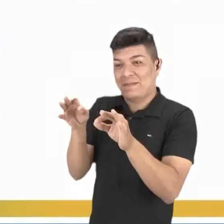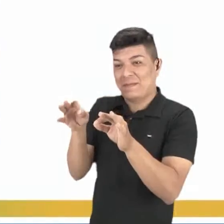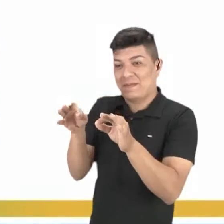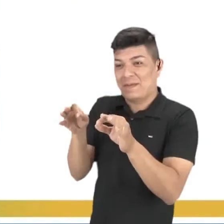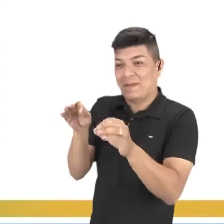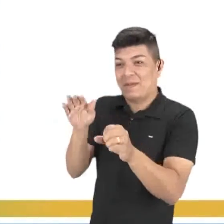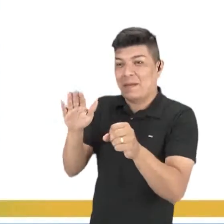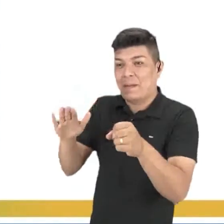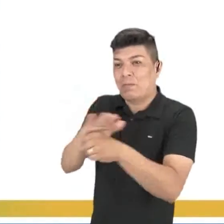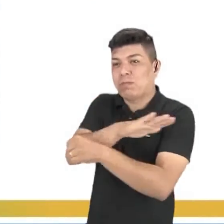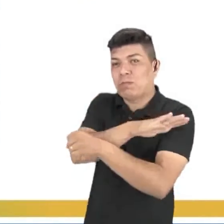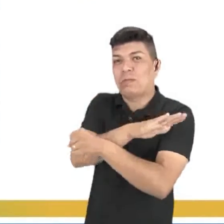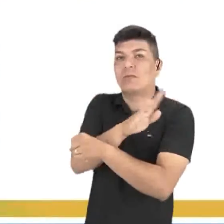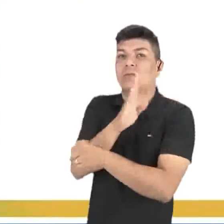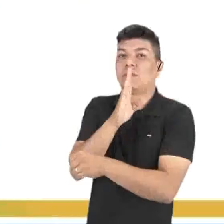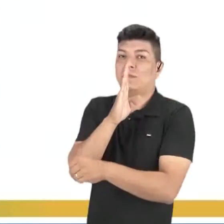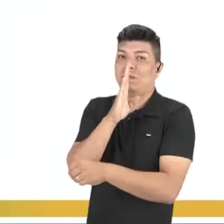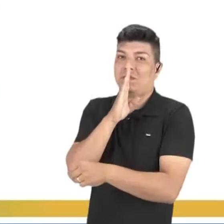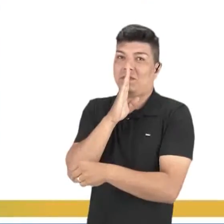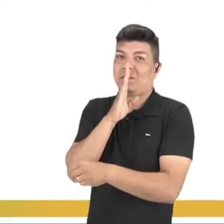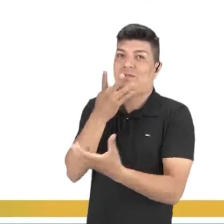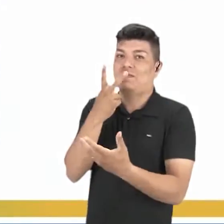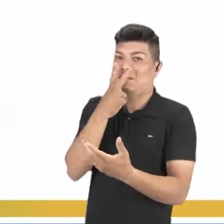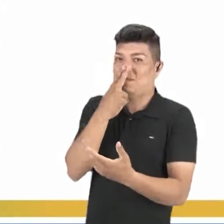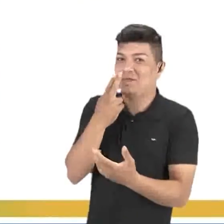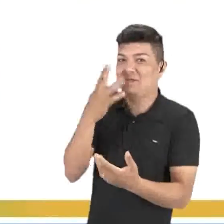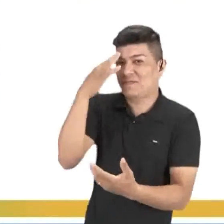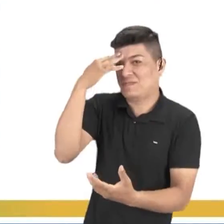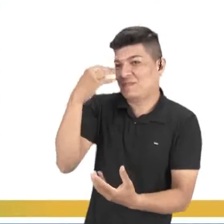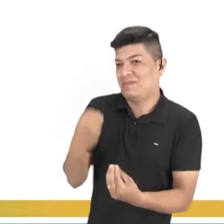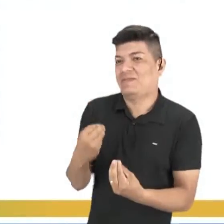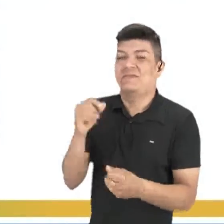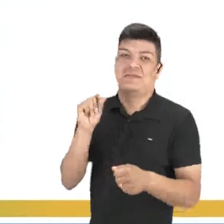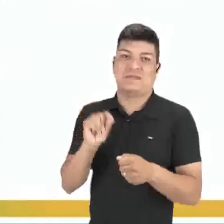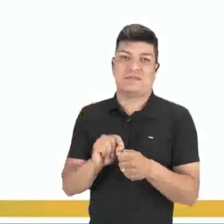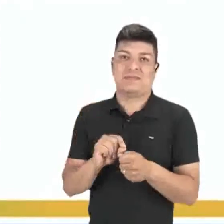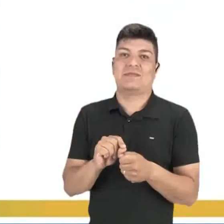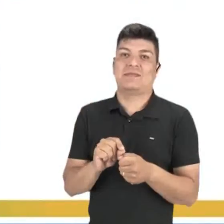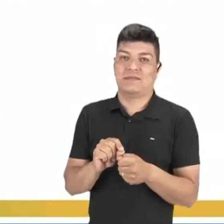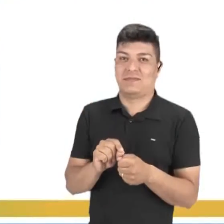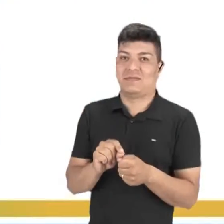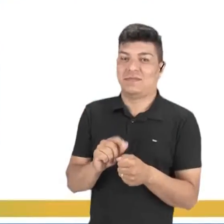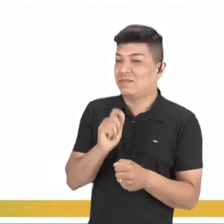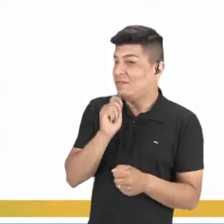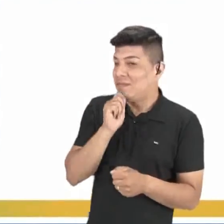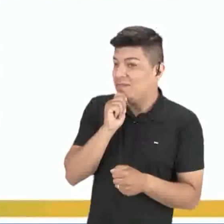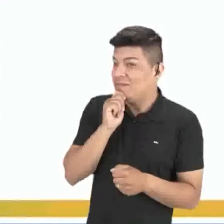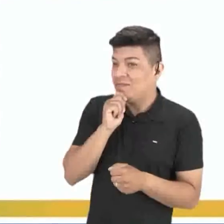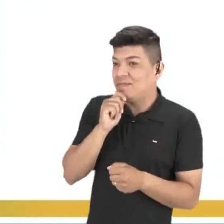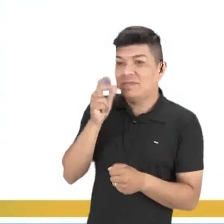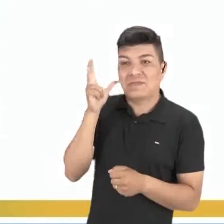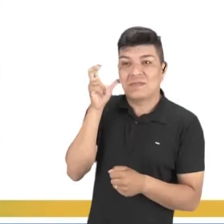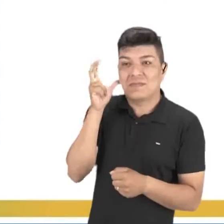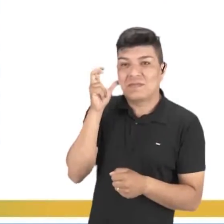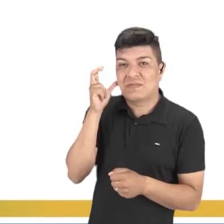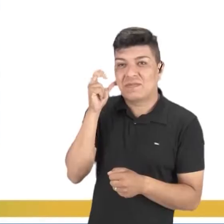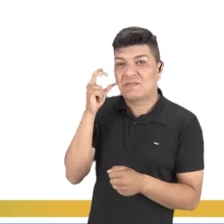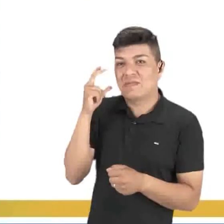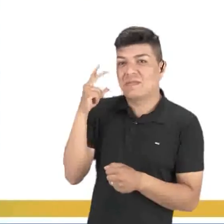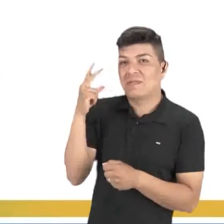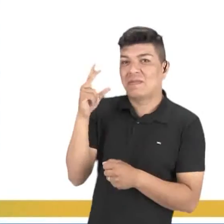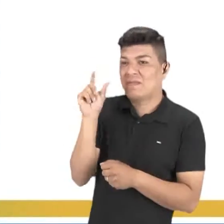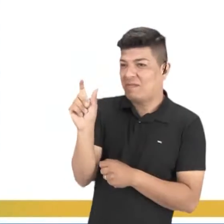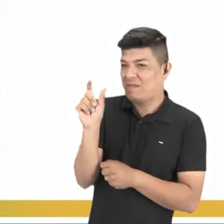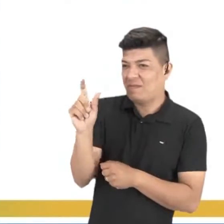ela, silenciosa e ativa como quem sabe o que faz. E não está para ouvir palavras loucas.